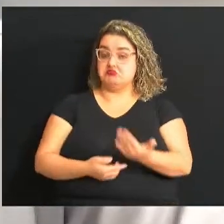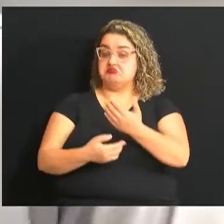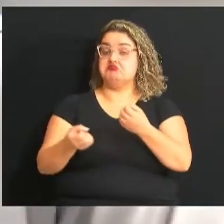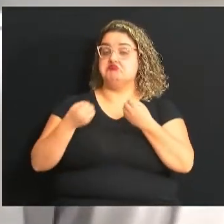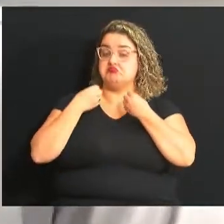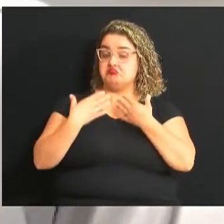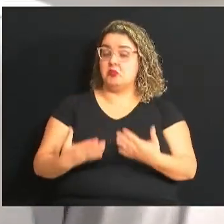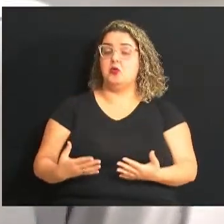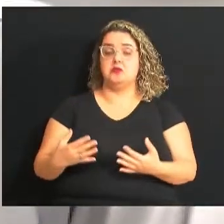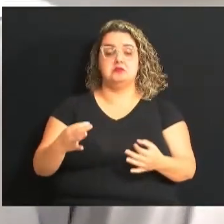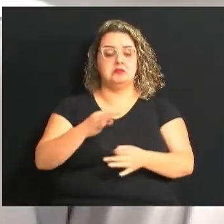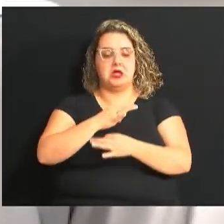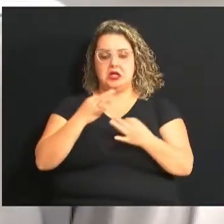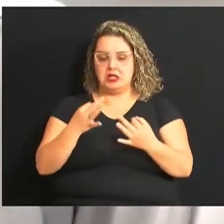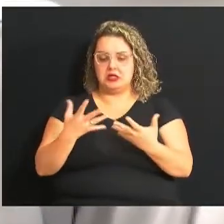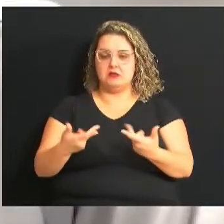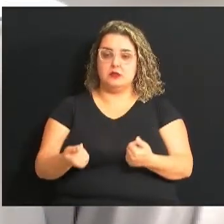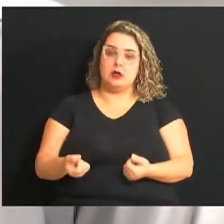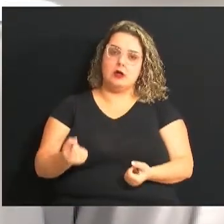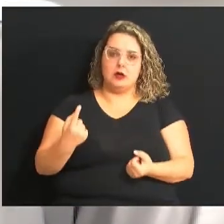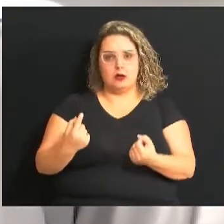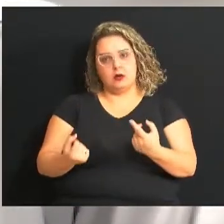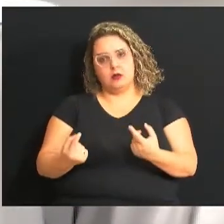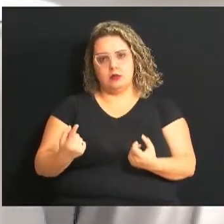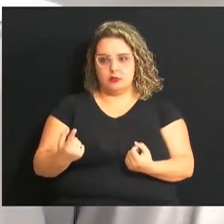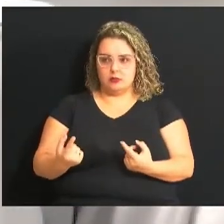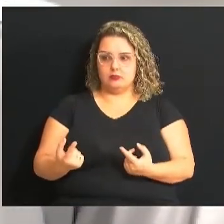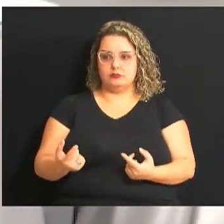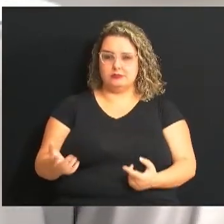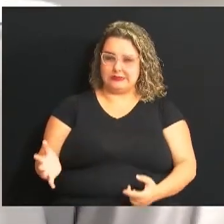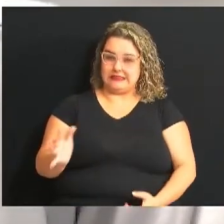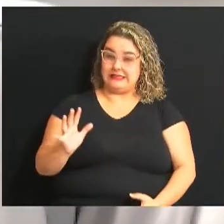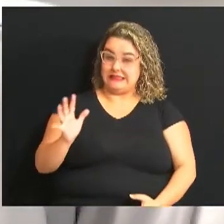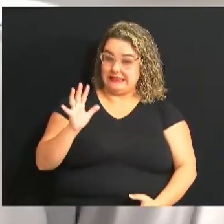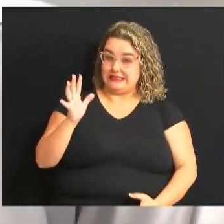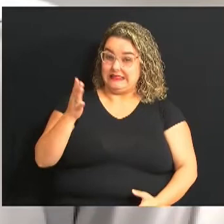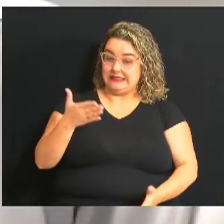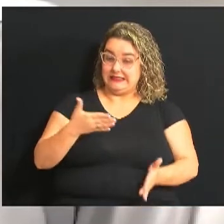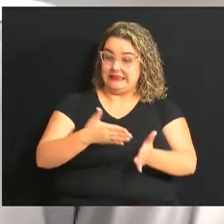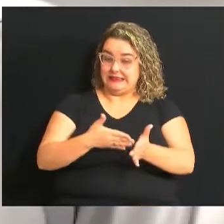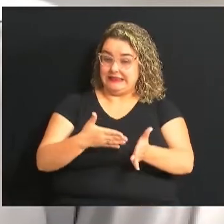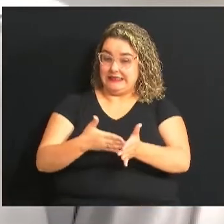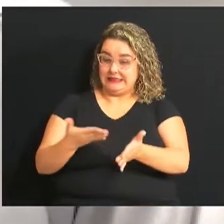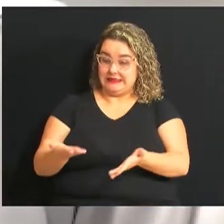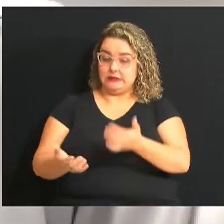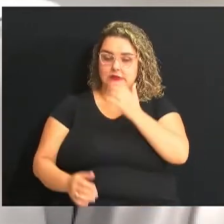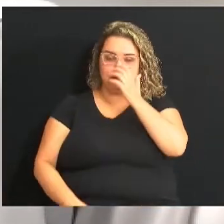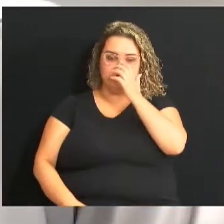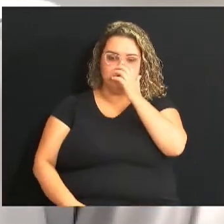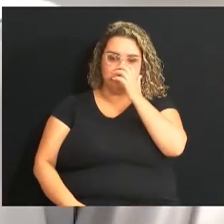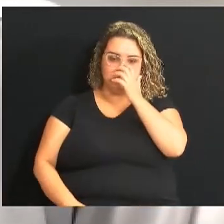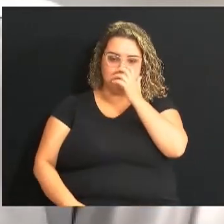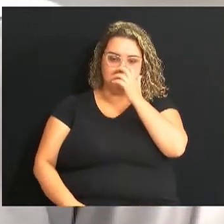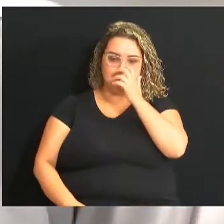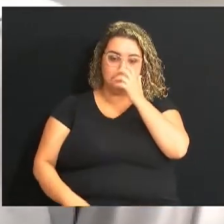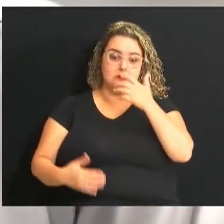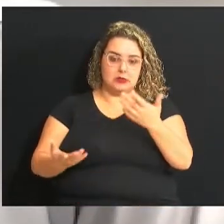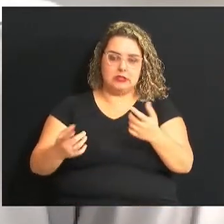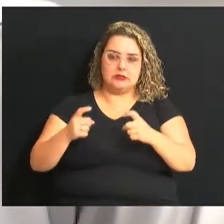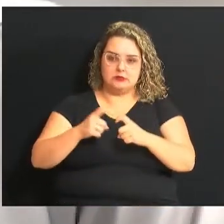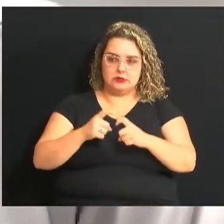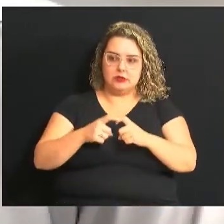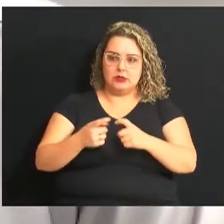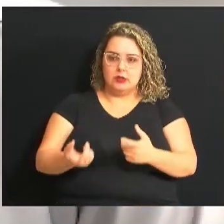utilização, alguns, infelizmente, ainda com um preço um pouco limitante, um preço caro, mas são medicamentos que estão